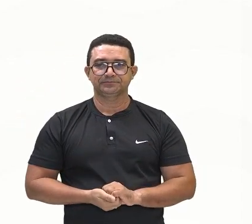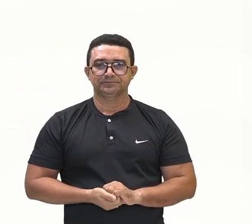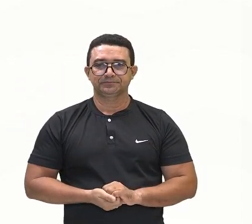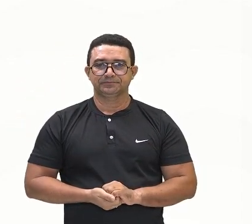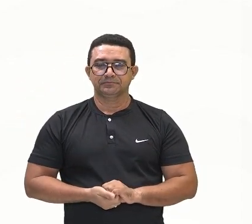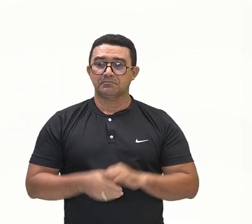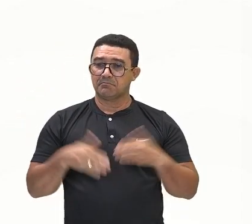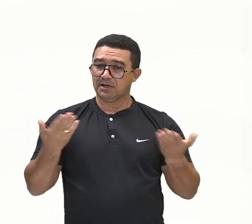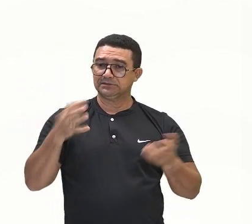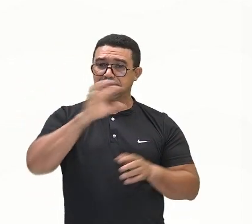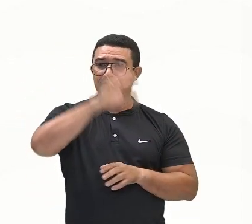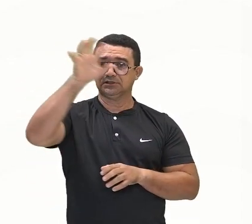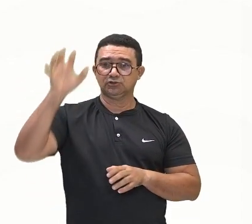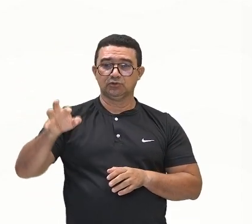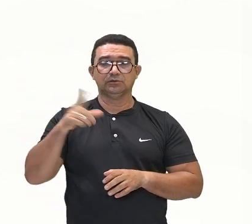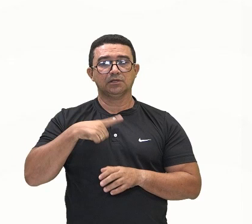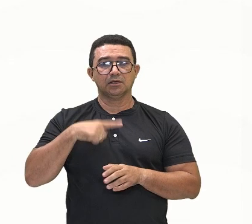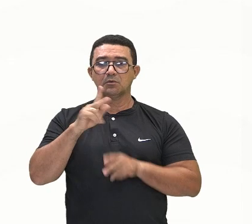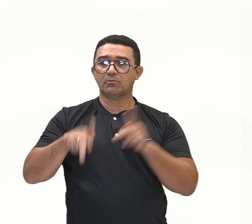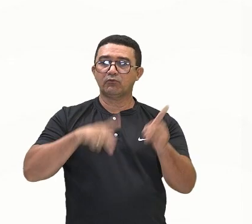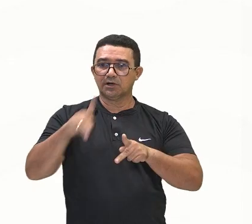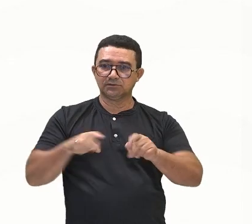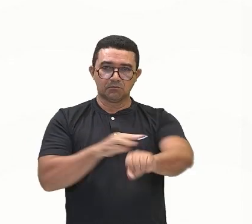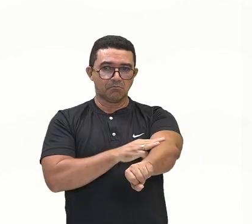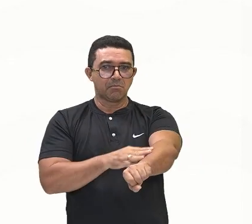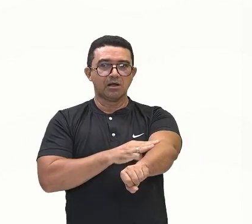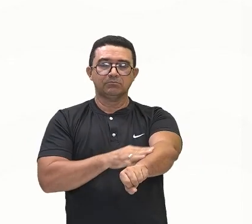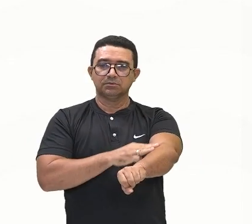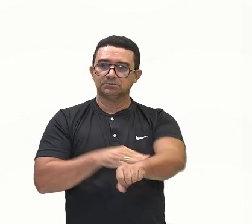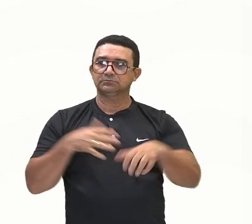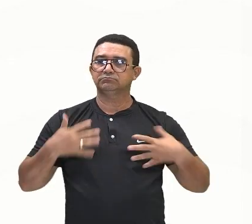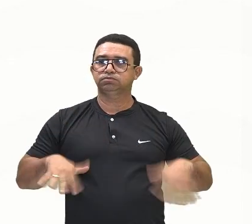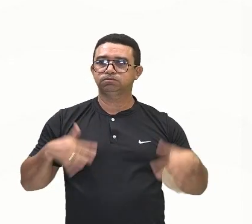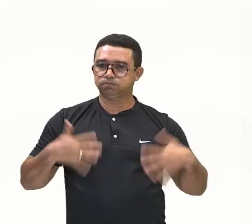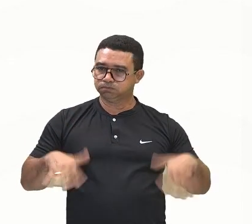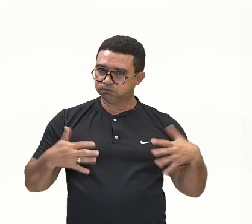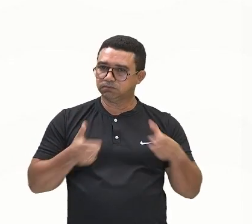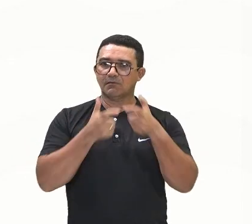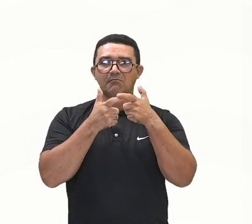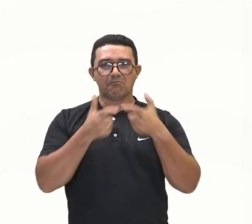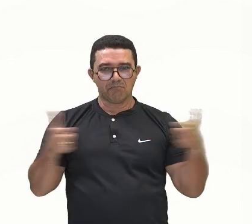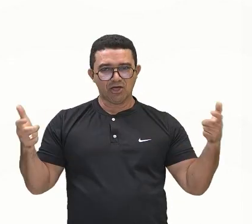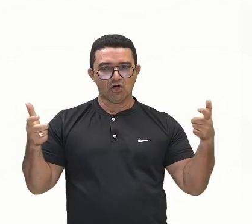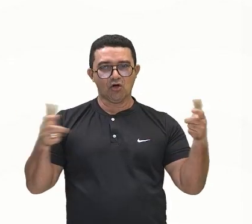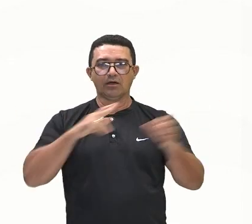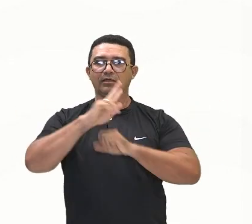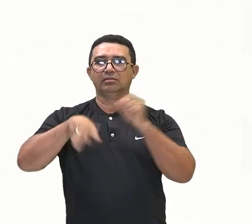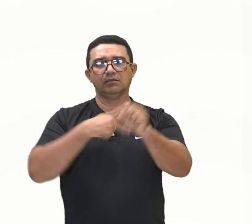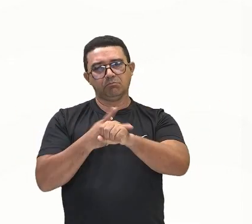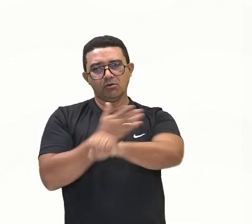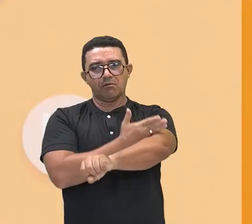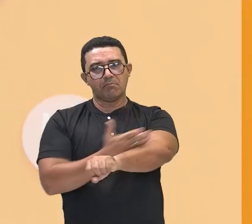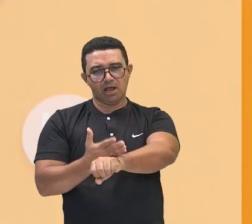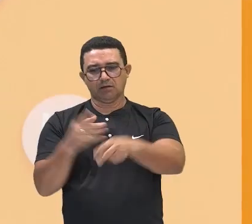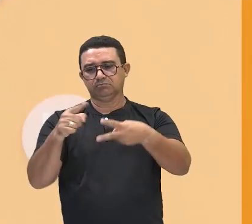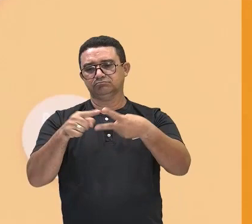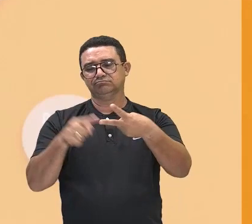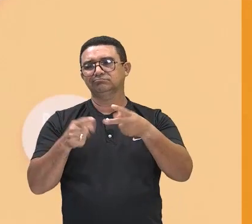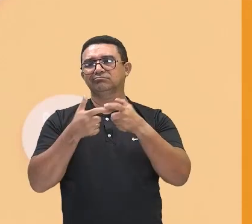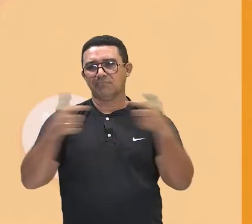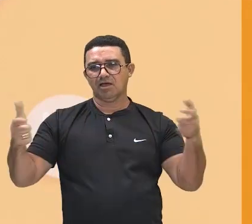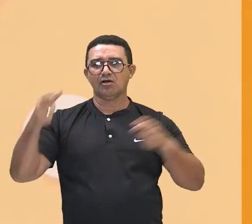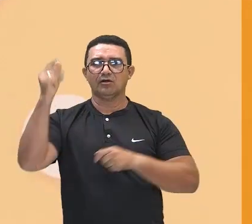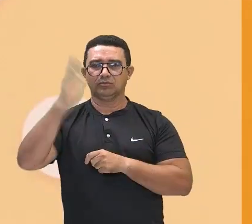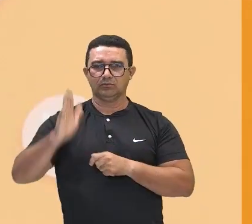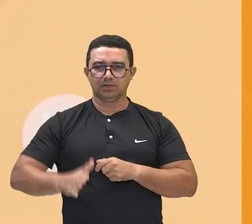nessas regiões que vai predominar a população parda e, na sequência, a população branca. Então, ali, predomínio do pardo